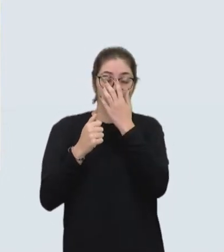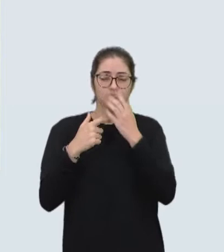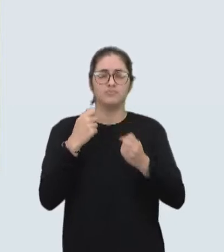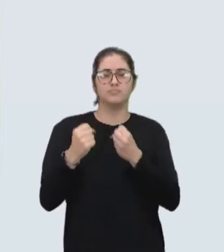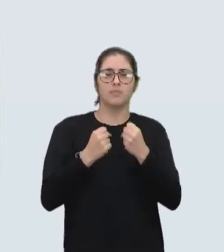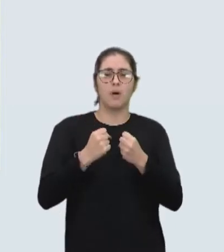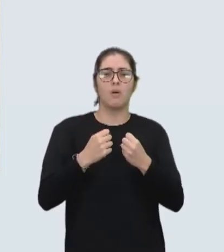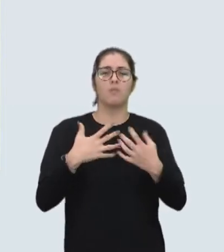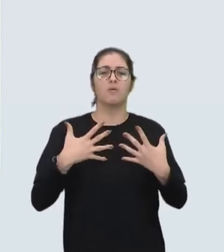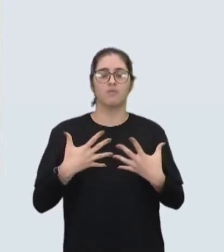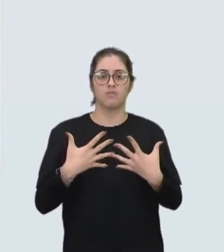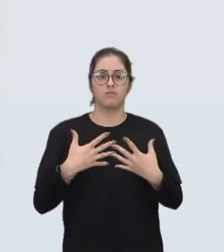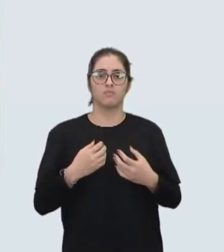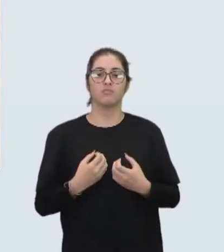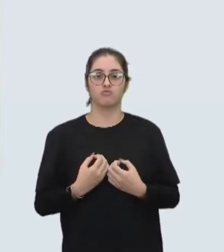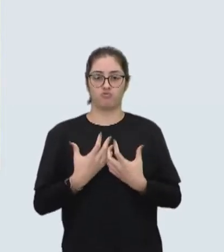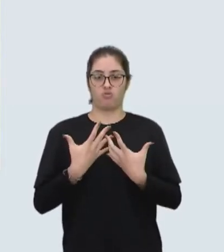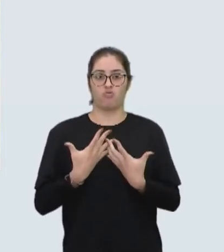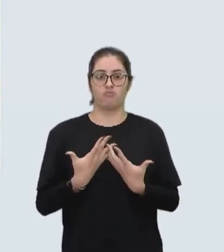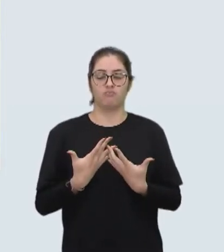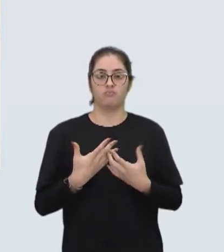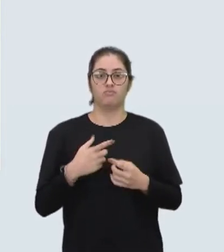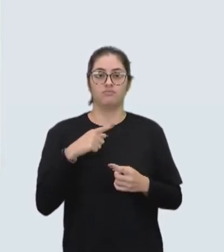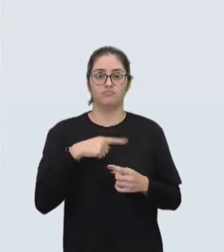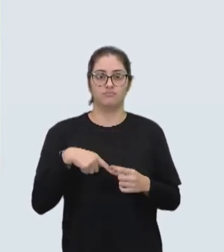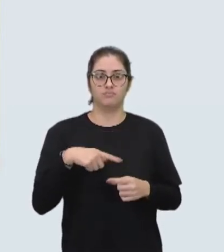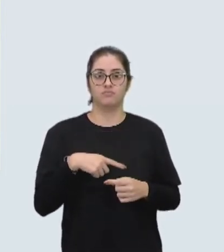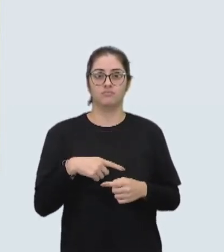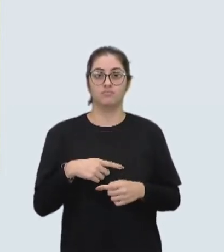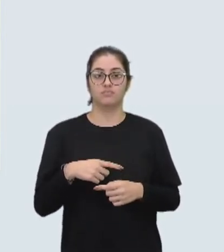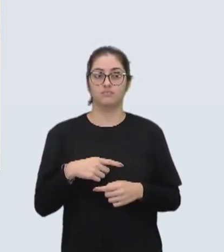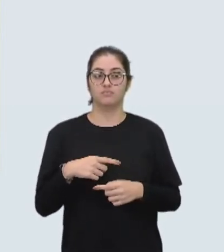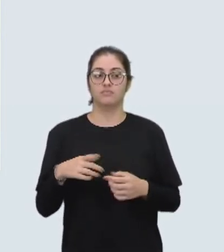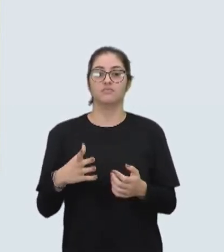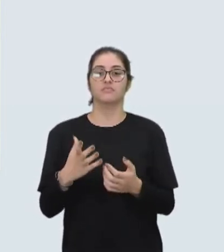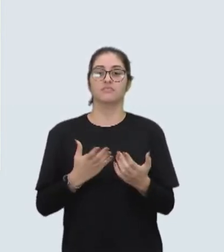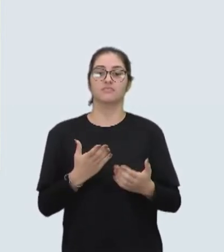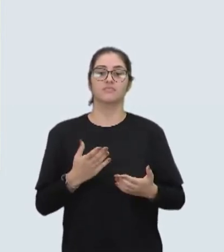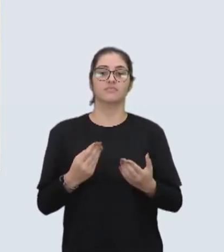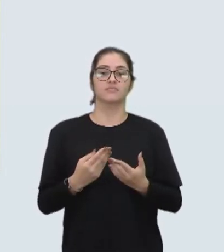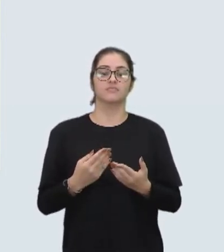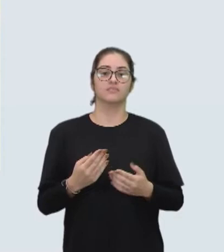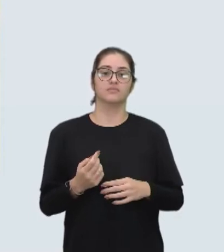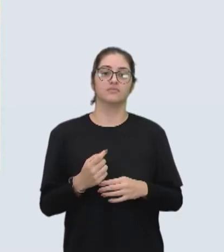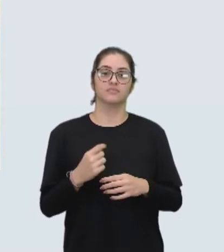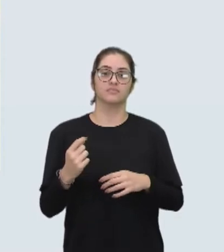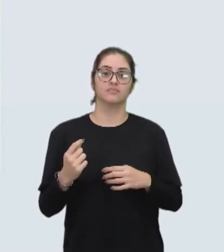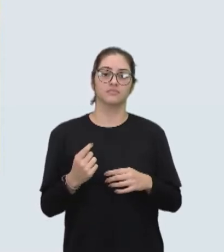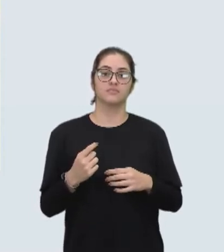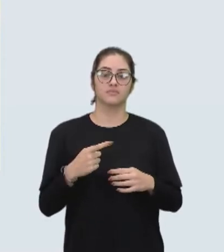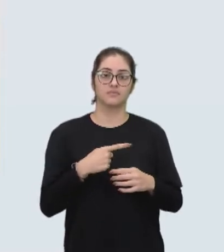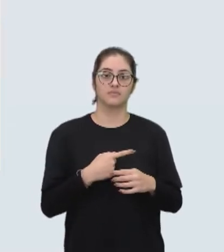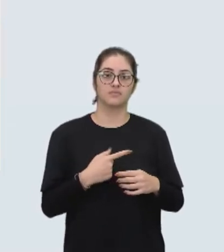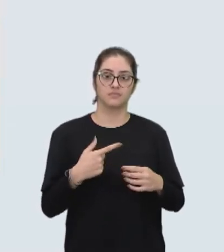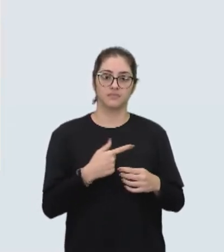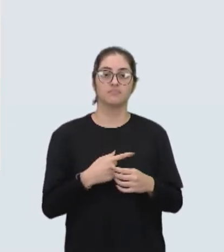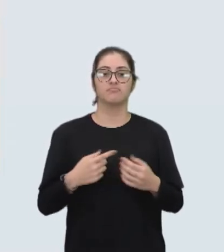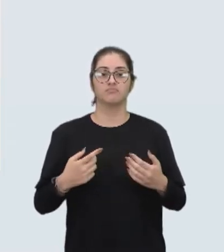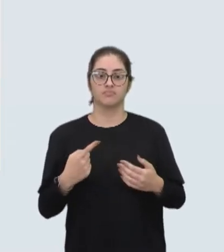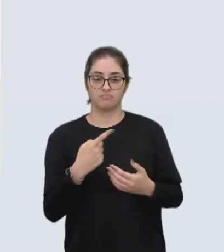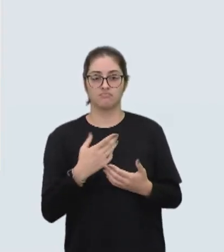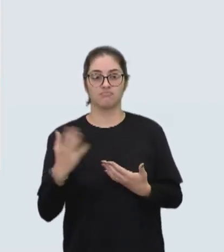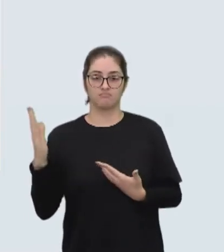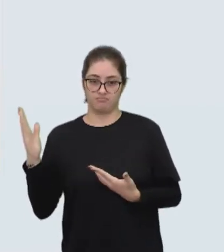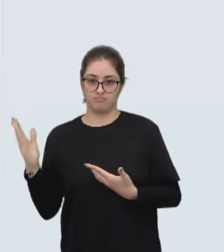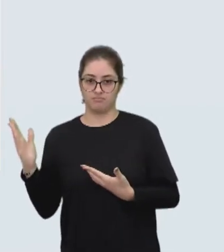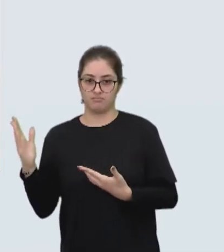essa luz, esse fogo que tem dentro. Porque a gente, não é que você estudou, pronto, estou pronto, e agora eu vou. Amanhã eu vou reger nesse mesmo